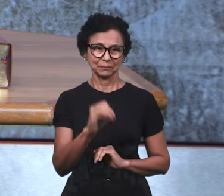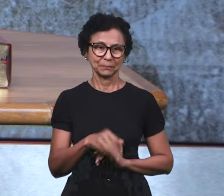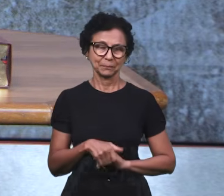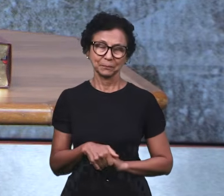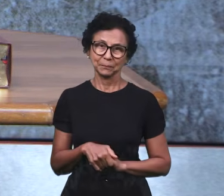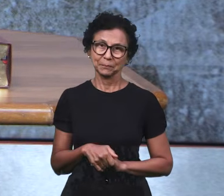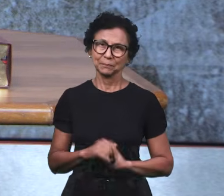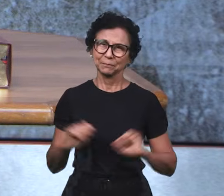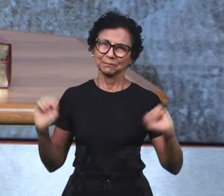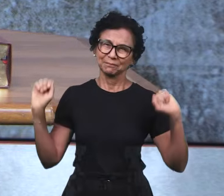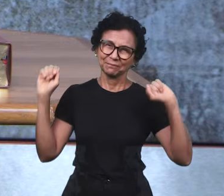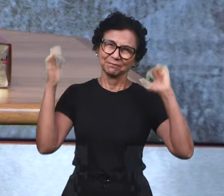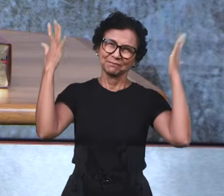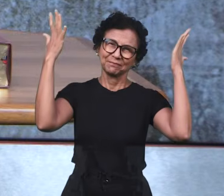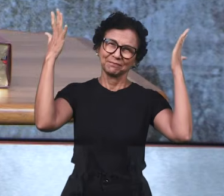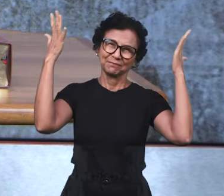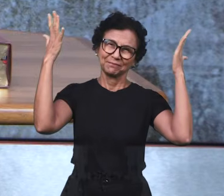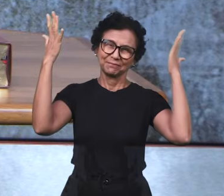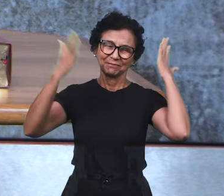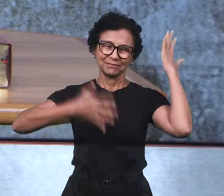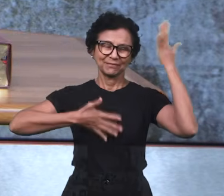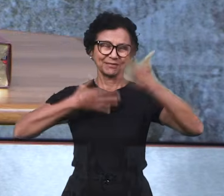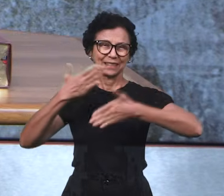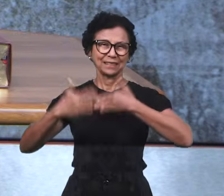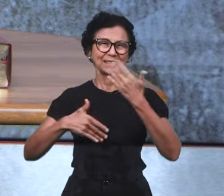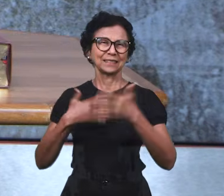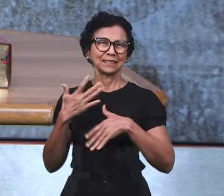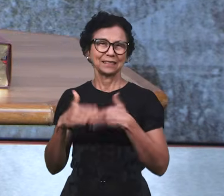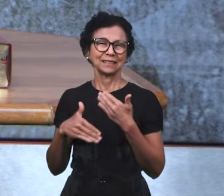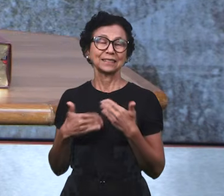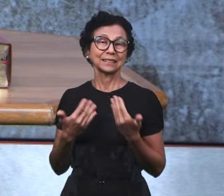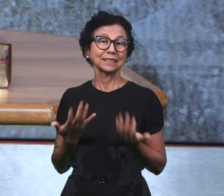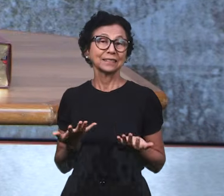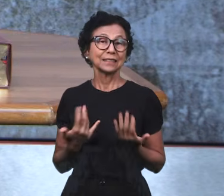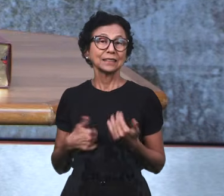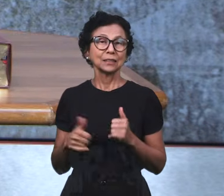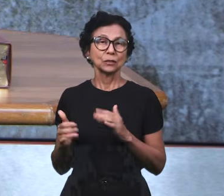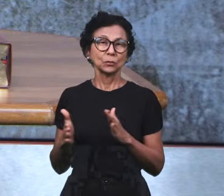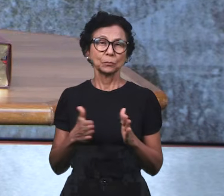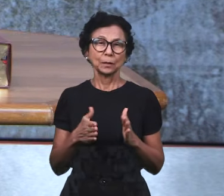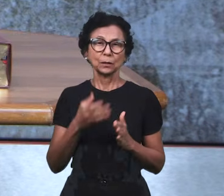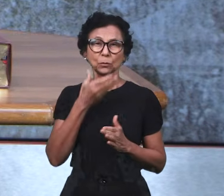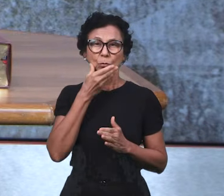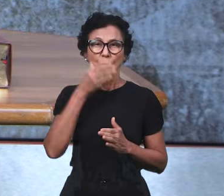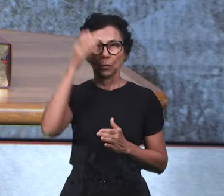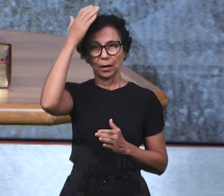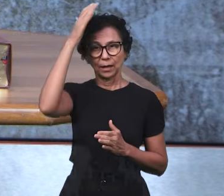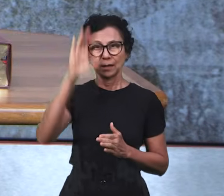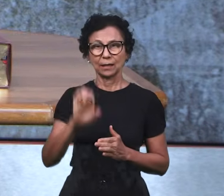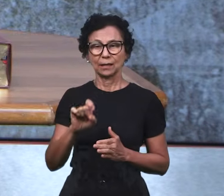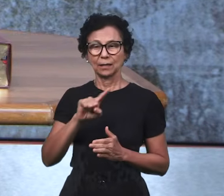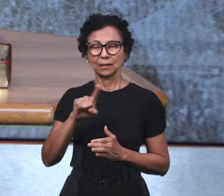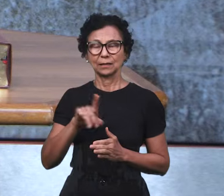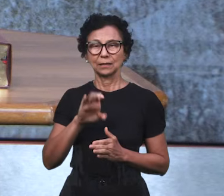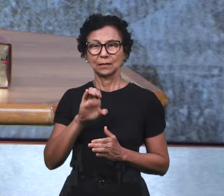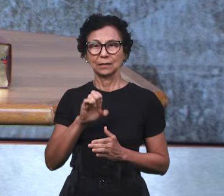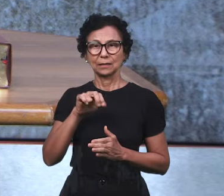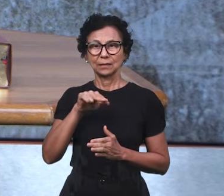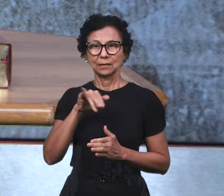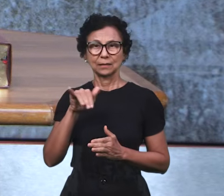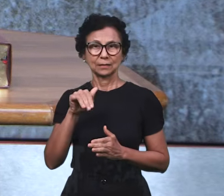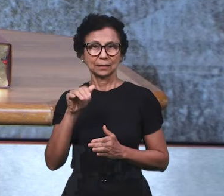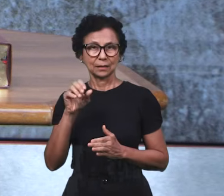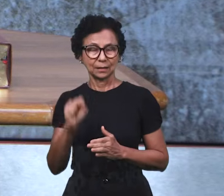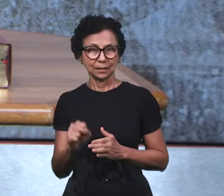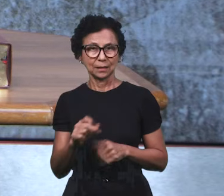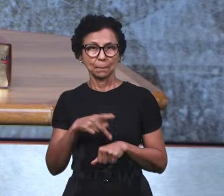esta festa aqui com grande alegria, em que no reinado de Ezequias foi celebrada a Páscoa